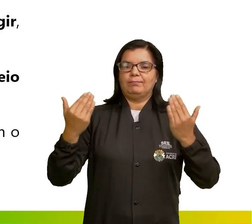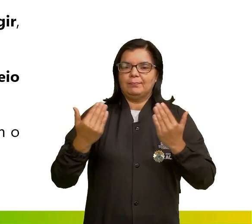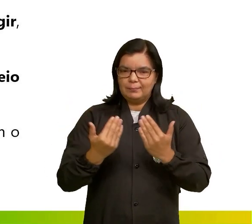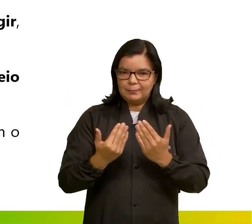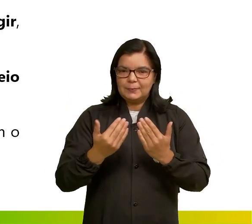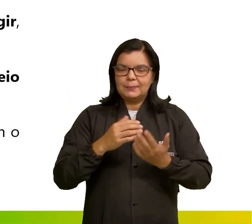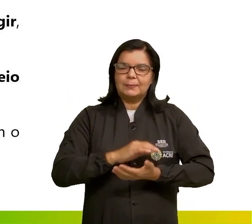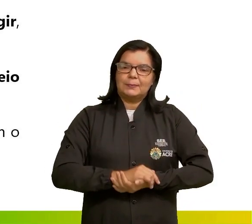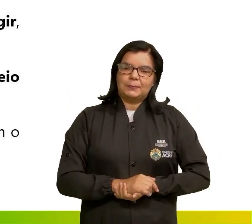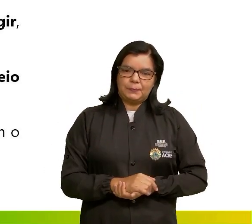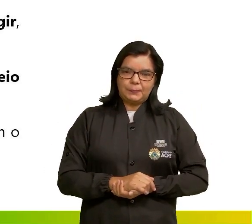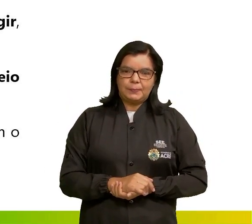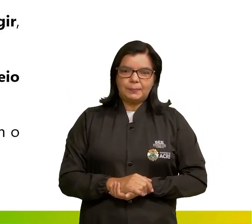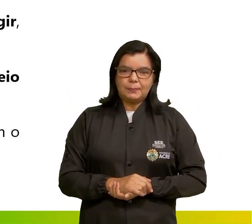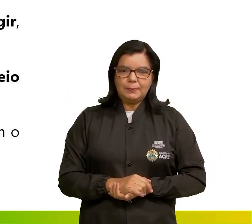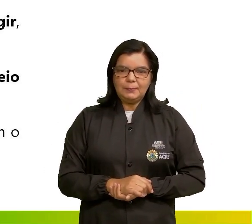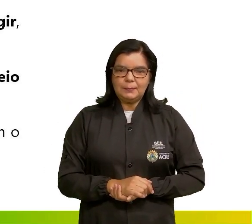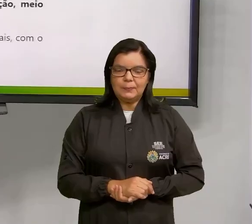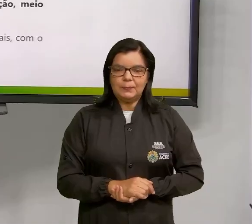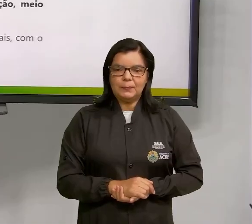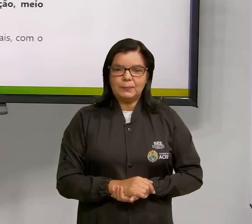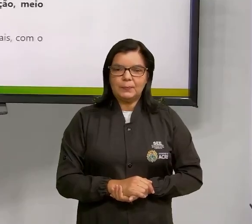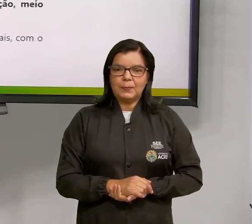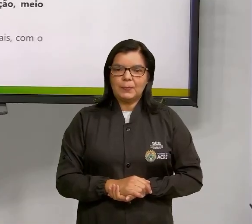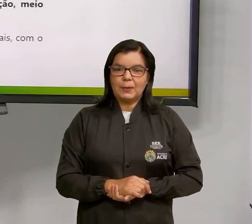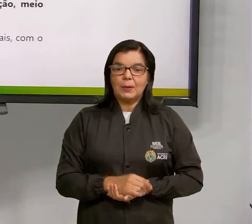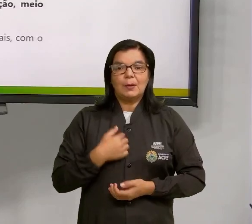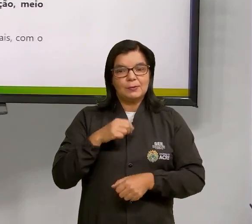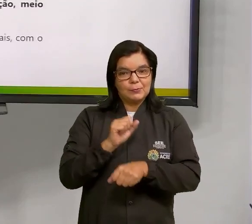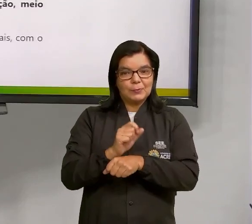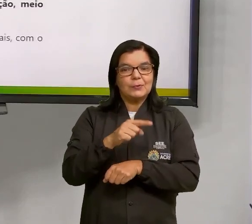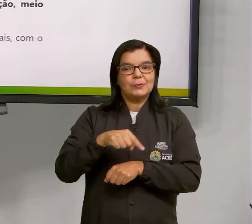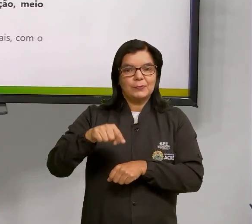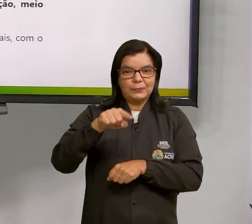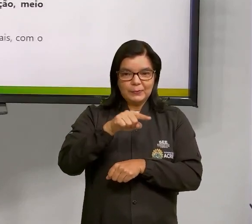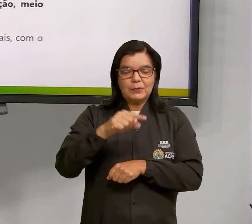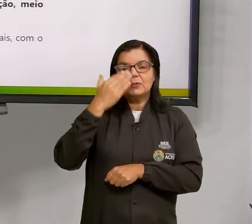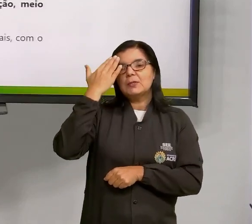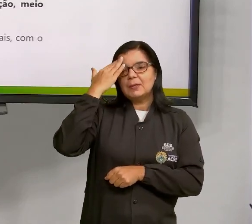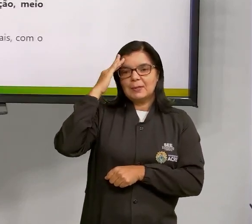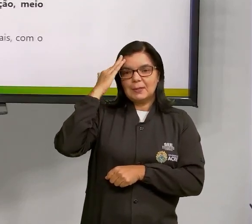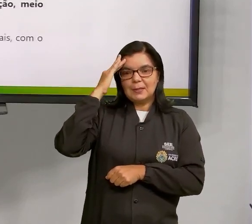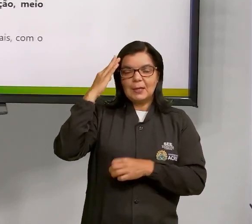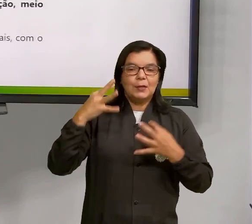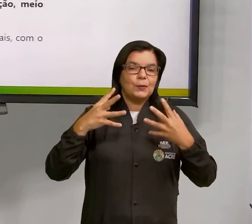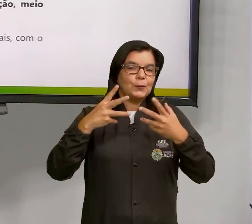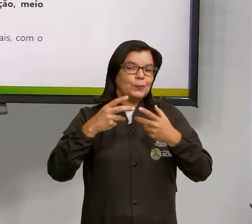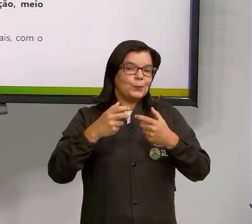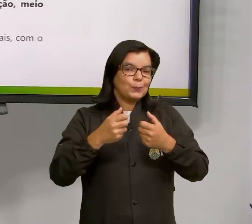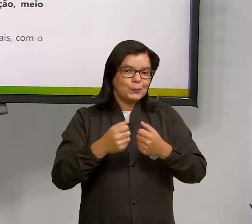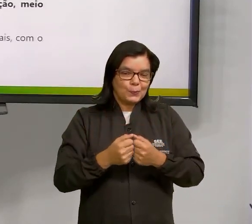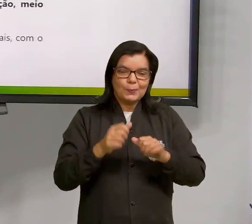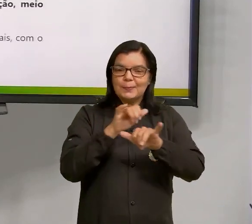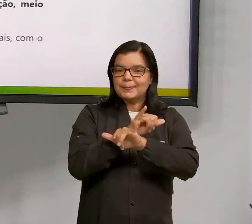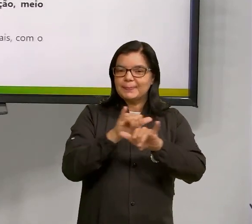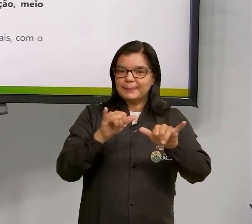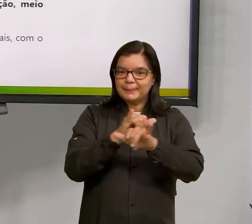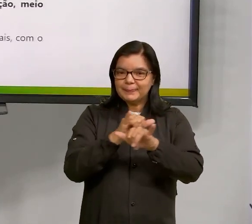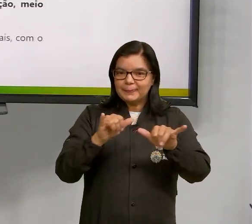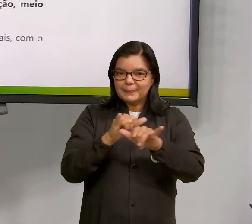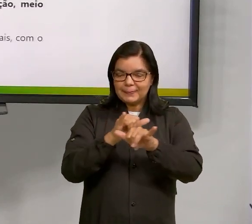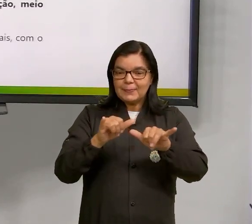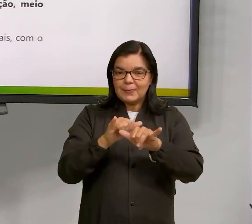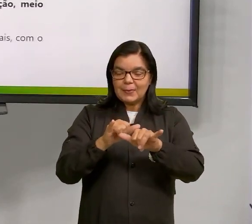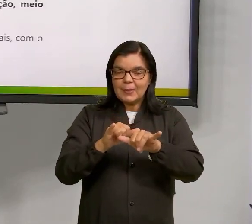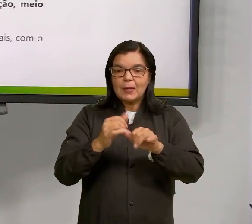que está ao seu redor. Eu espero que você tenha compreendido todas essas informações